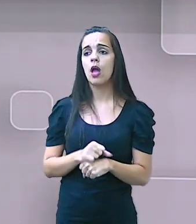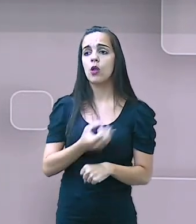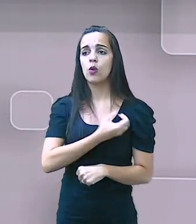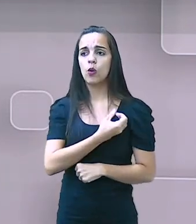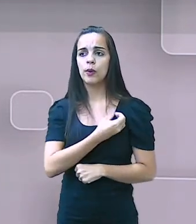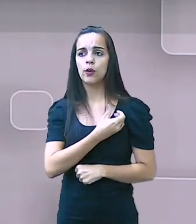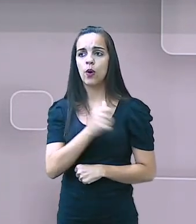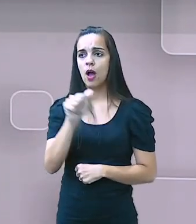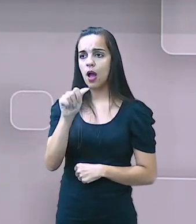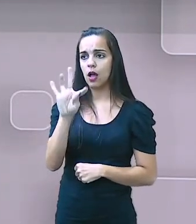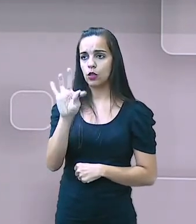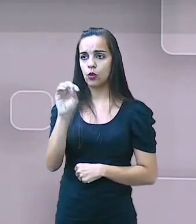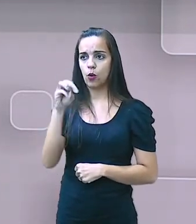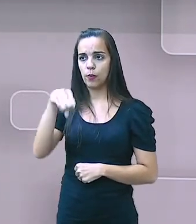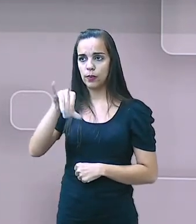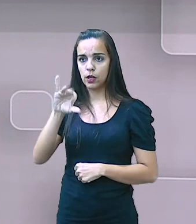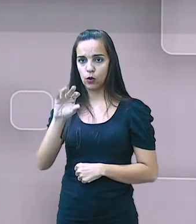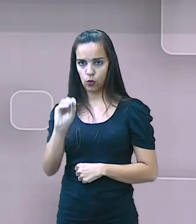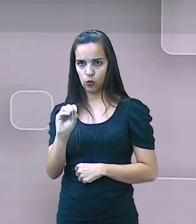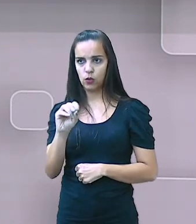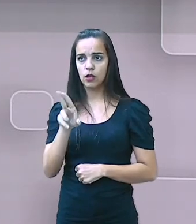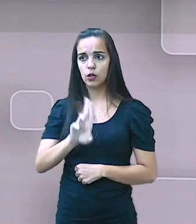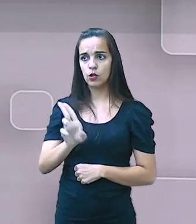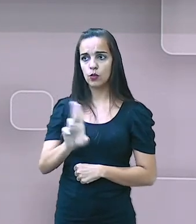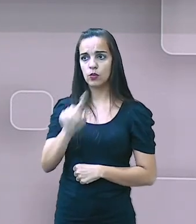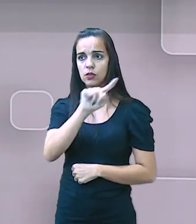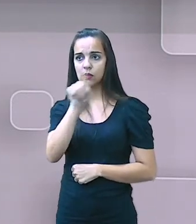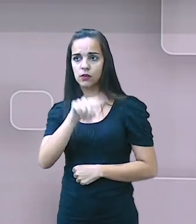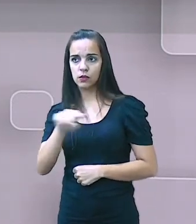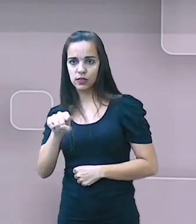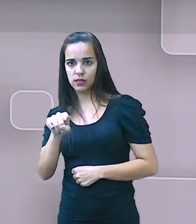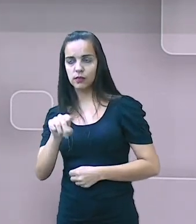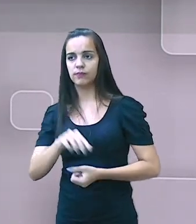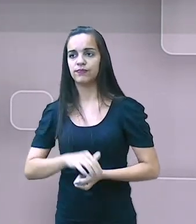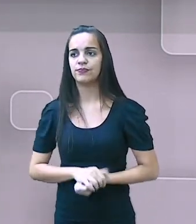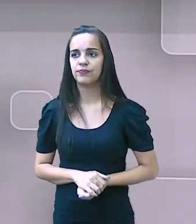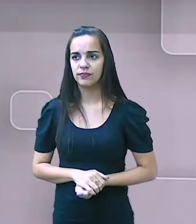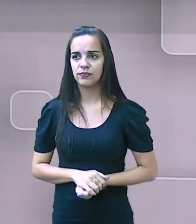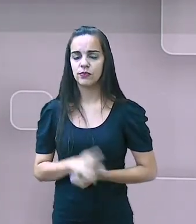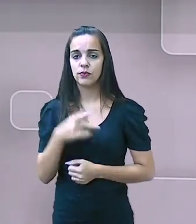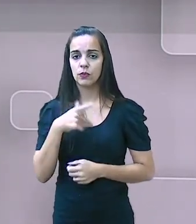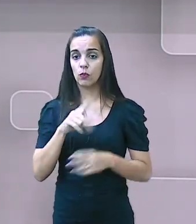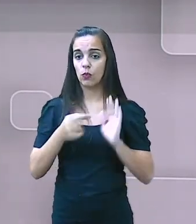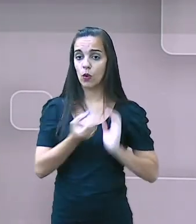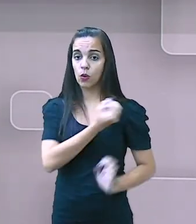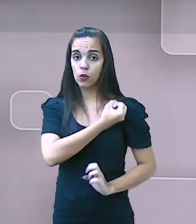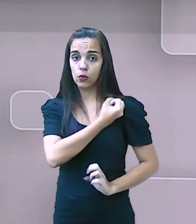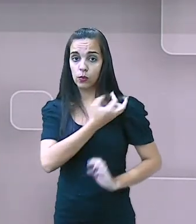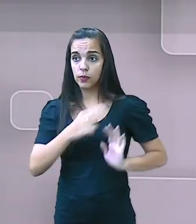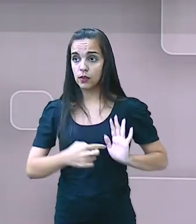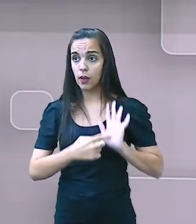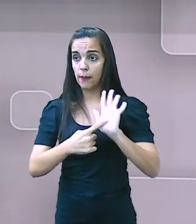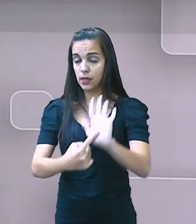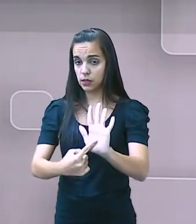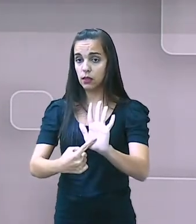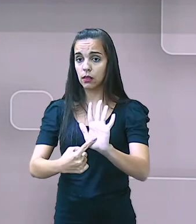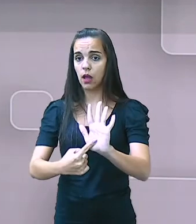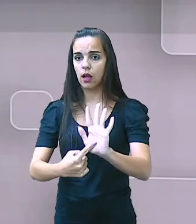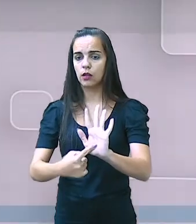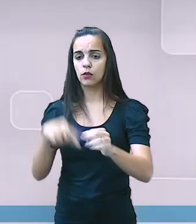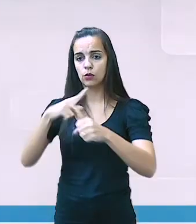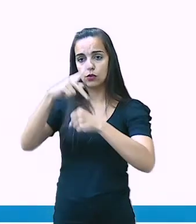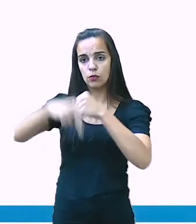denominado número atômico. Número de prótons representado pela letra P.